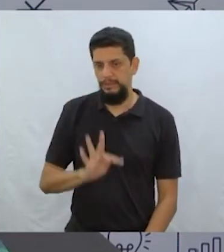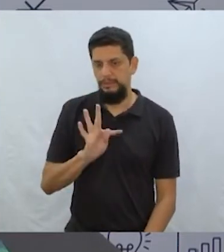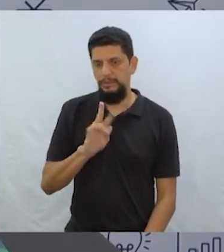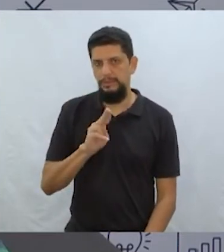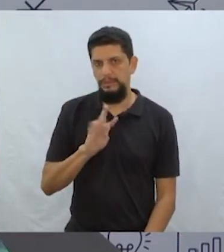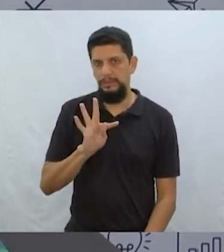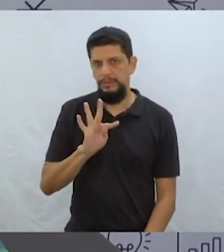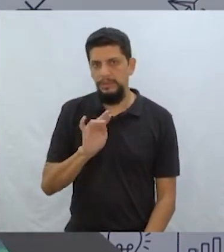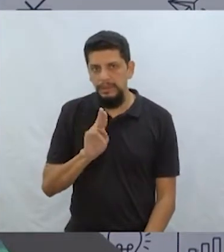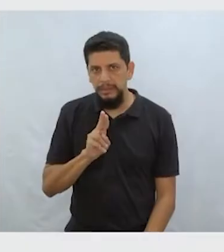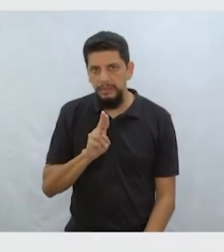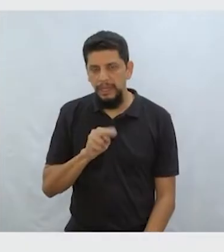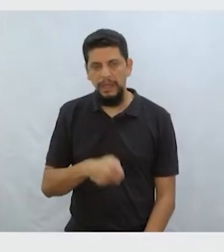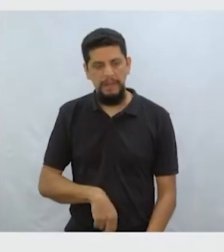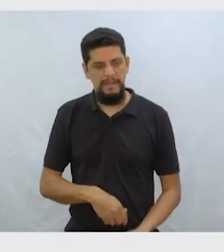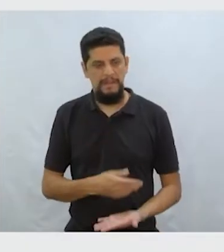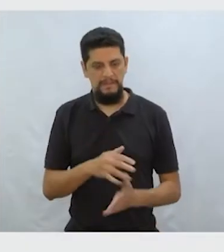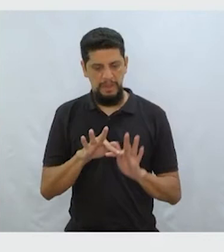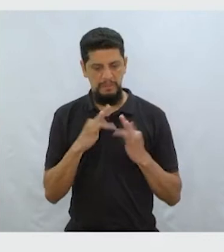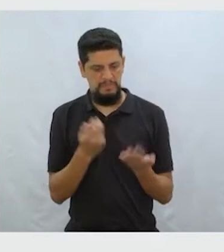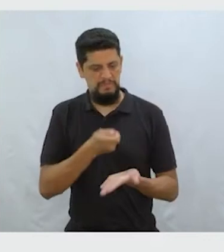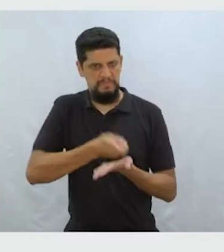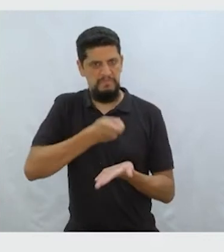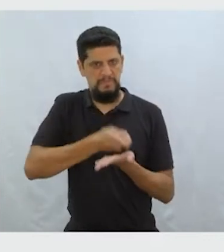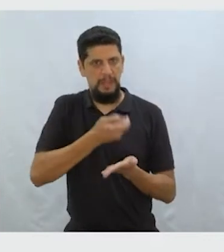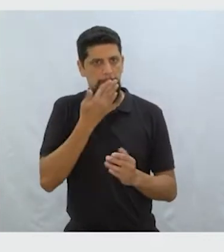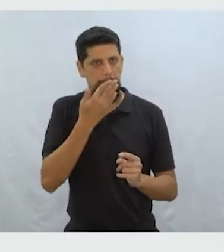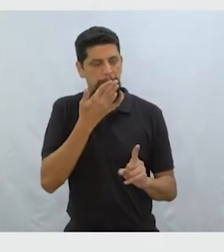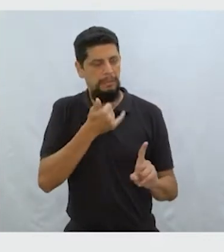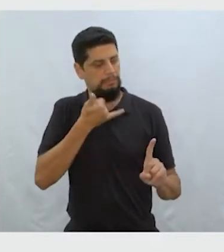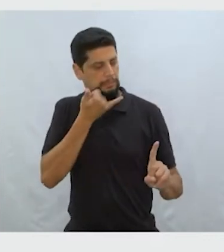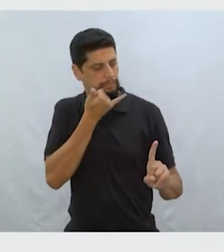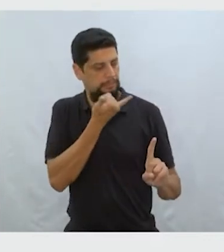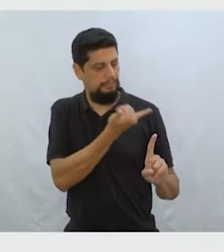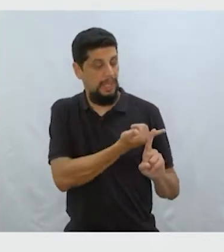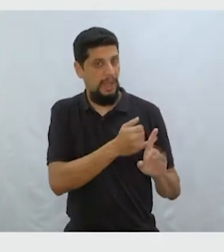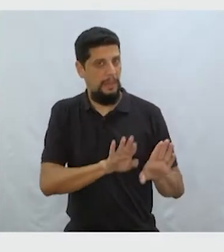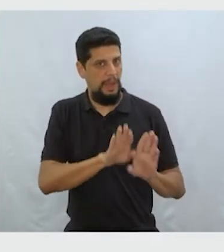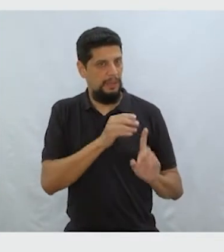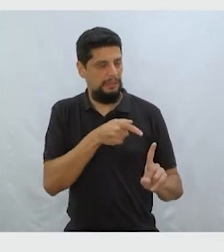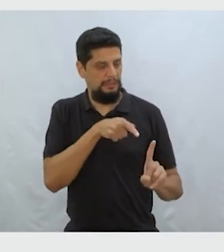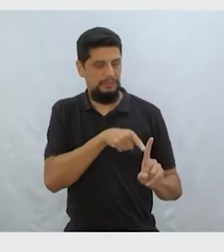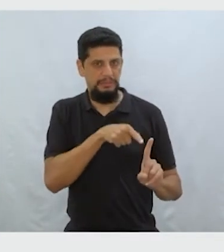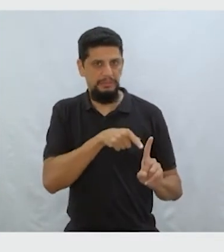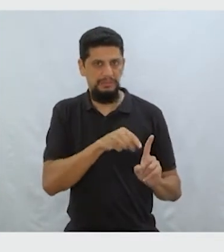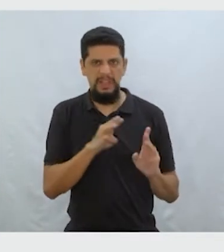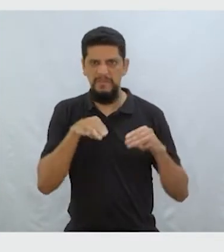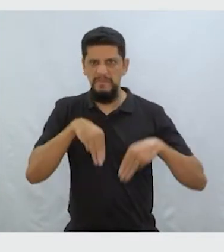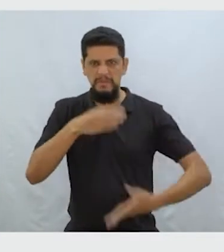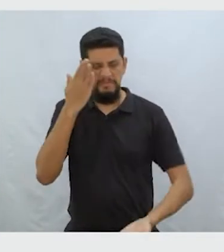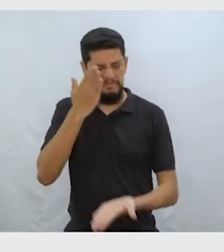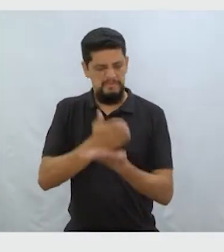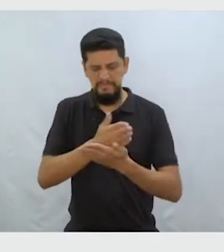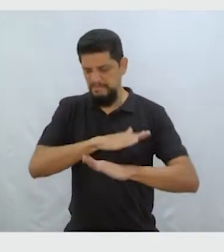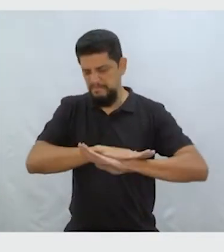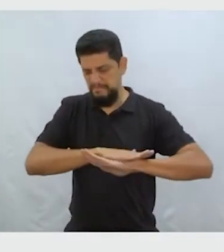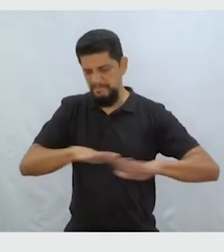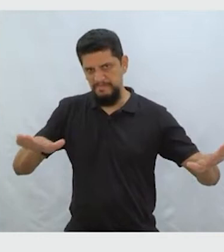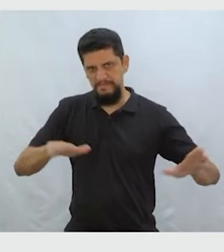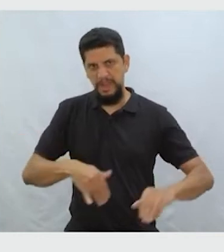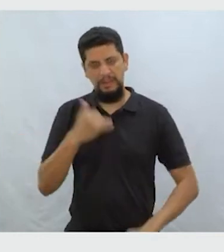comer a família insisti pedi perdão mas o bisavô botou fim a conversa